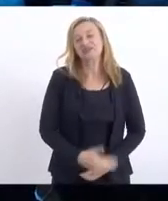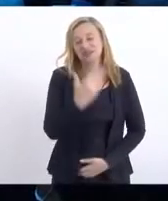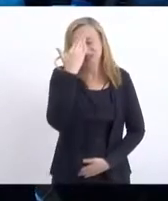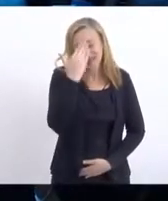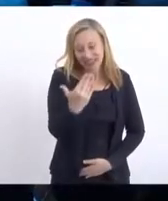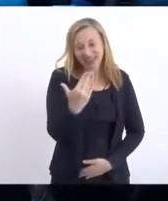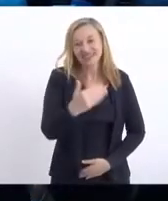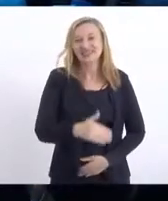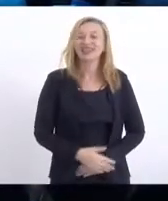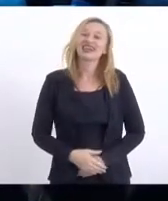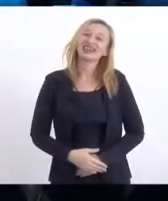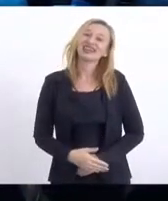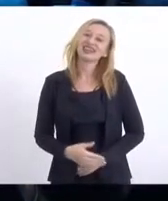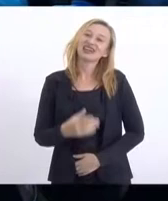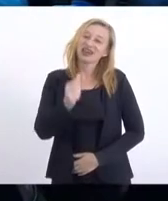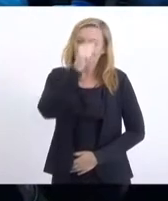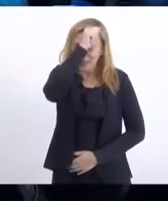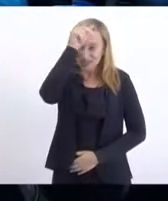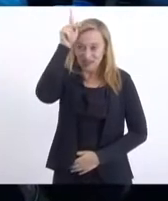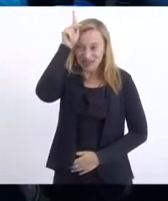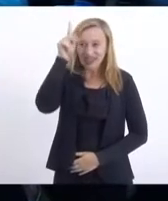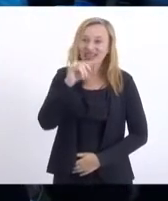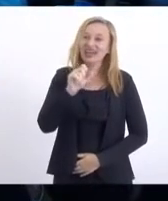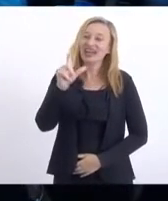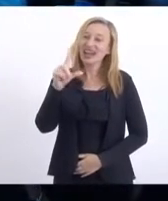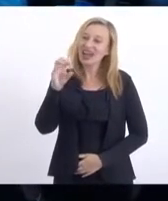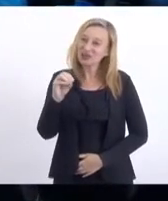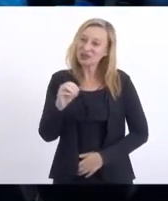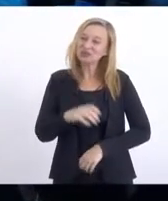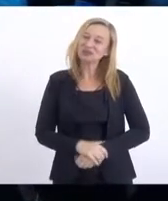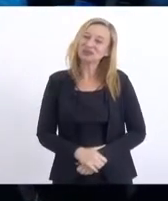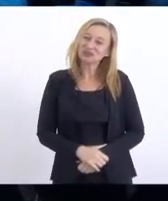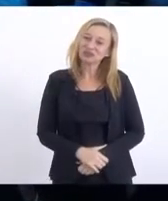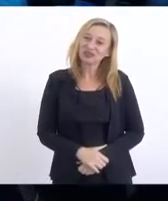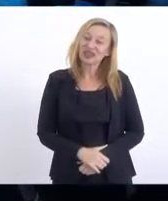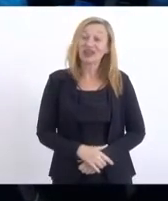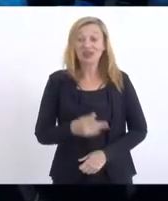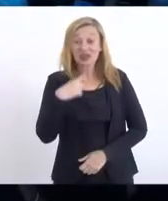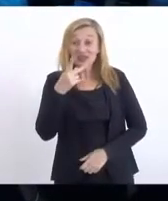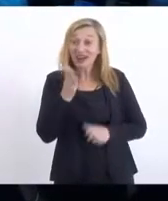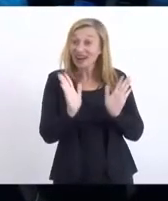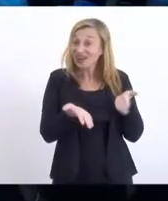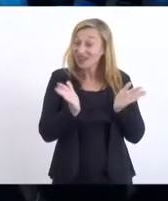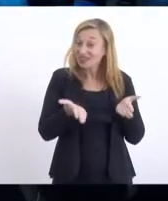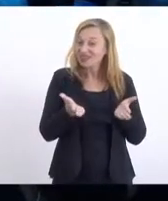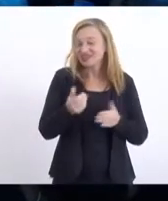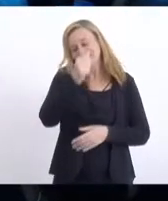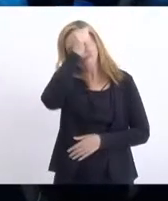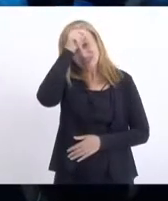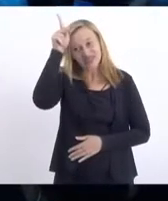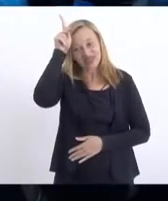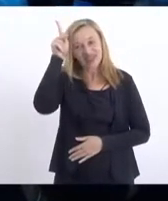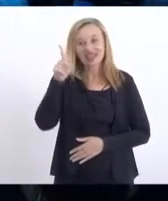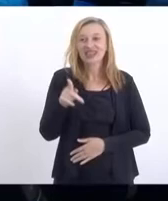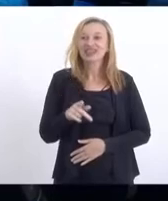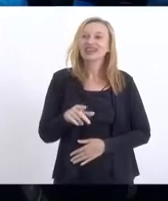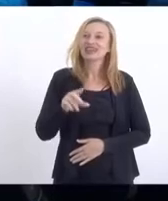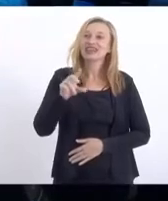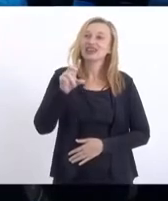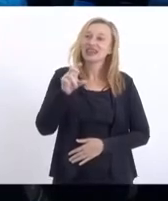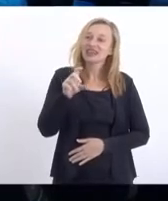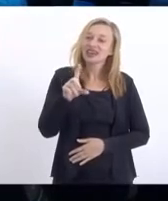Obrigado, querido prefeito Léo Pelanca. Com a palavra agora, nosso prefeito de